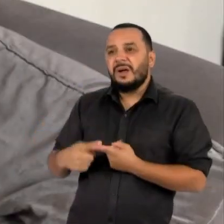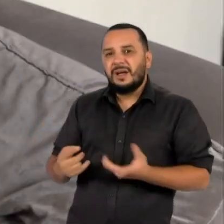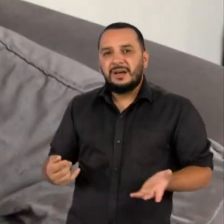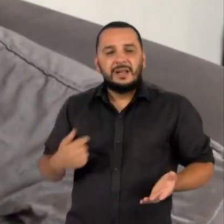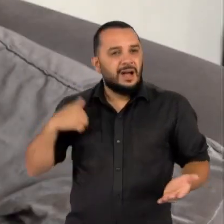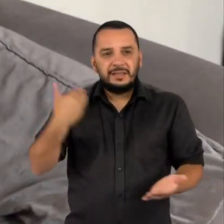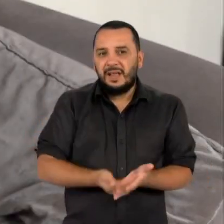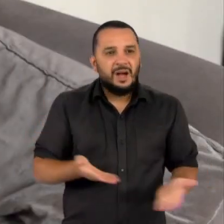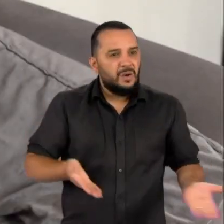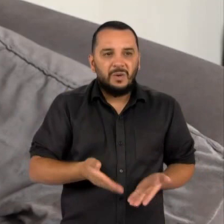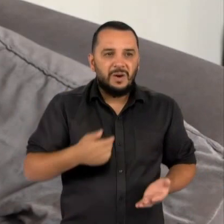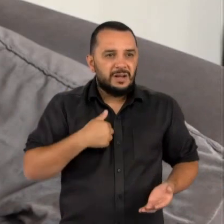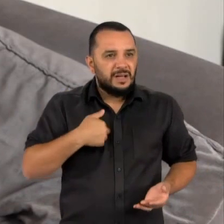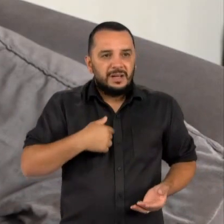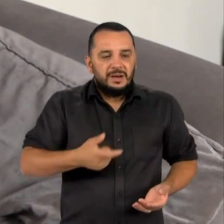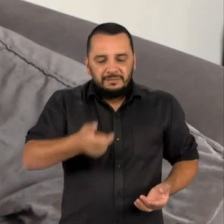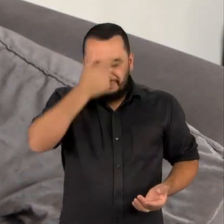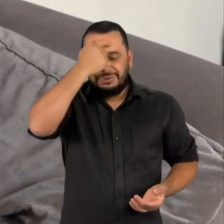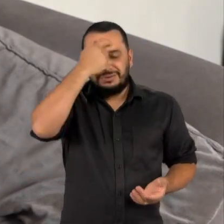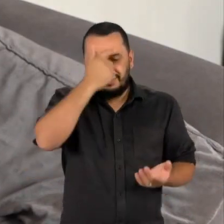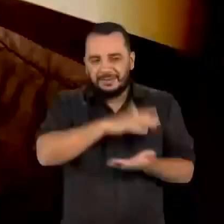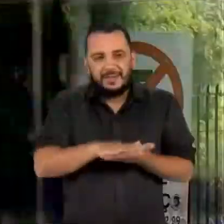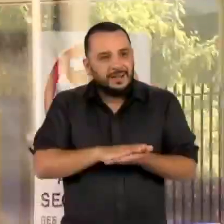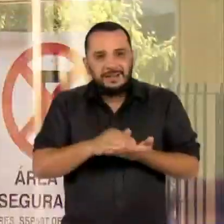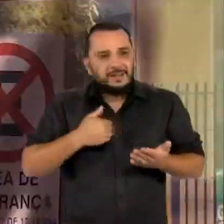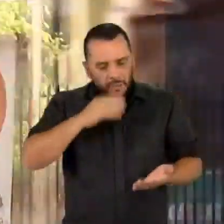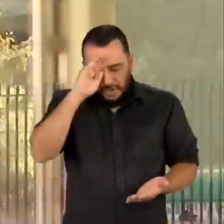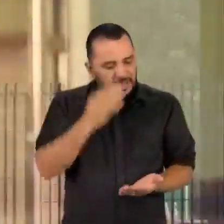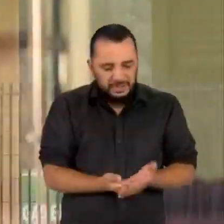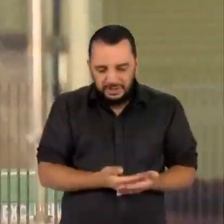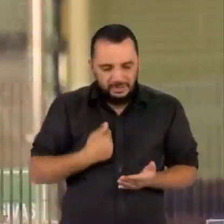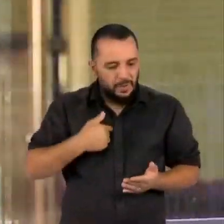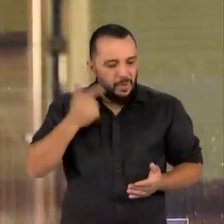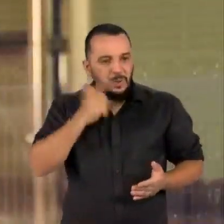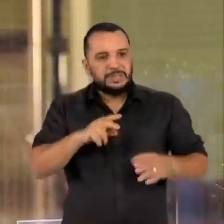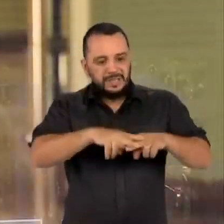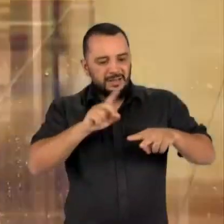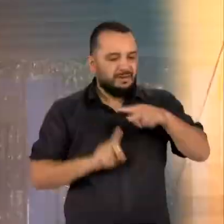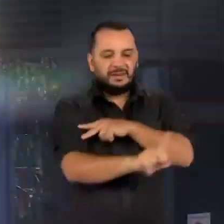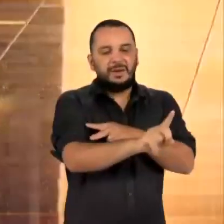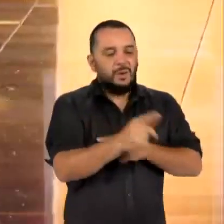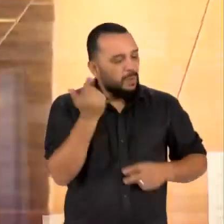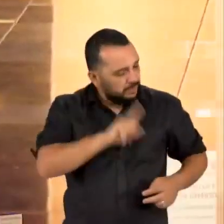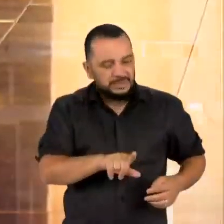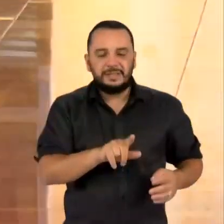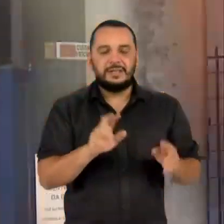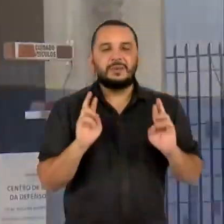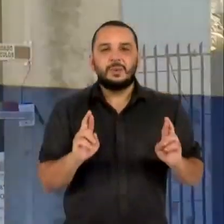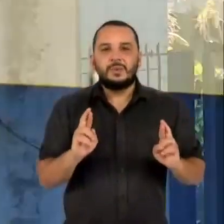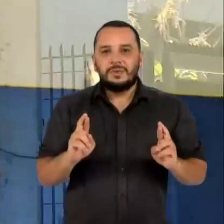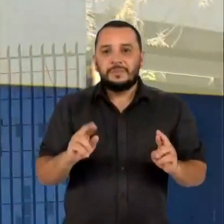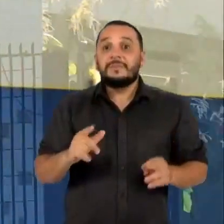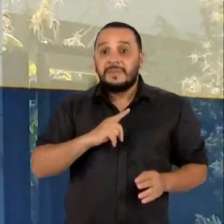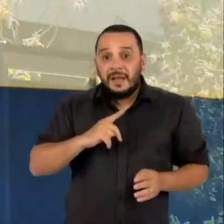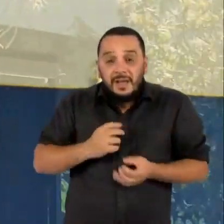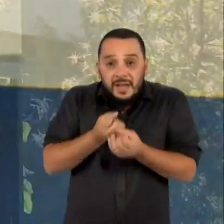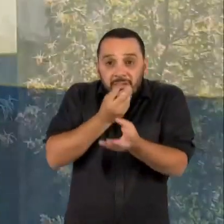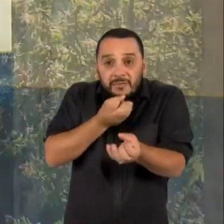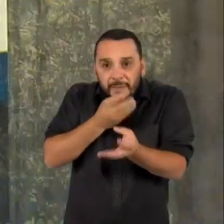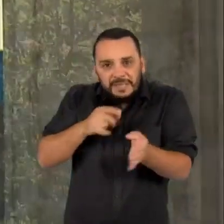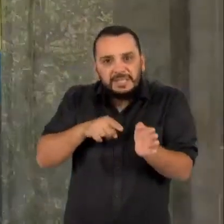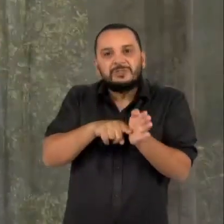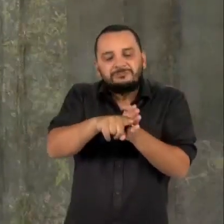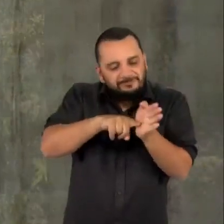caiu tem hora que falou que eu acredito que eu tô na rua apesar da ausência de dados oficiais sobre as pressões provocadas